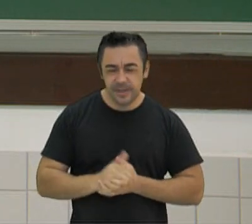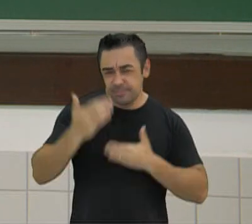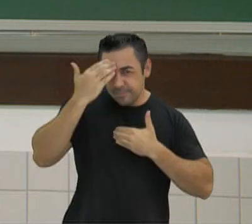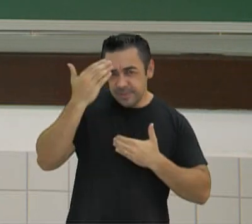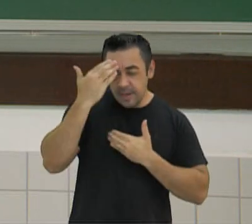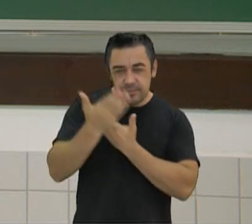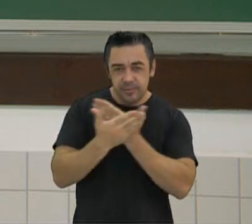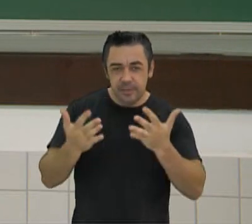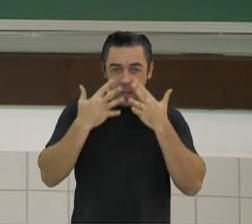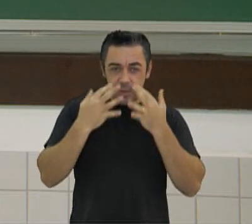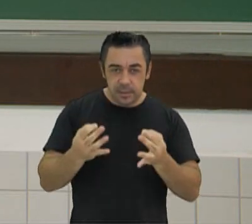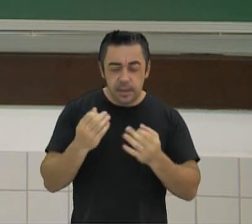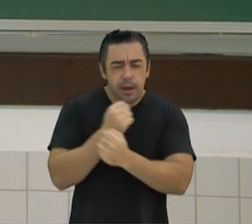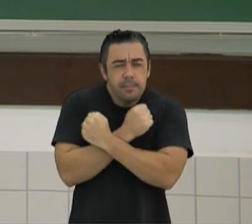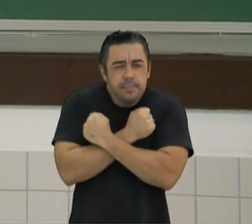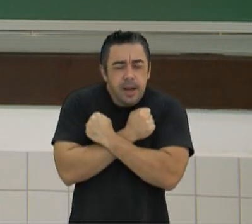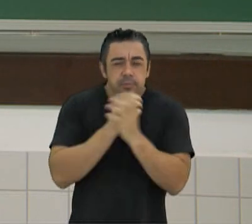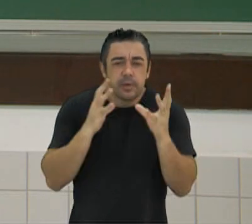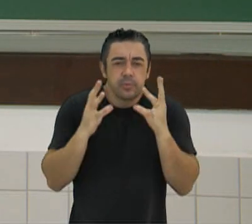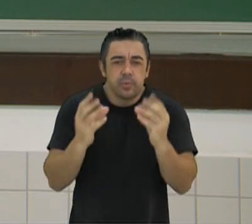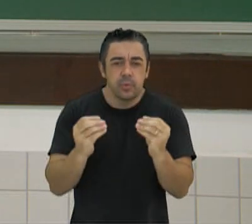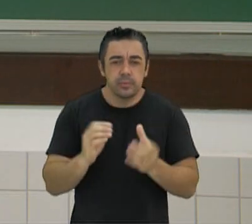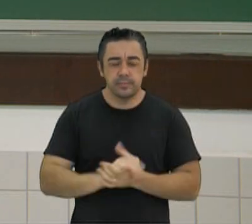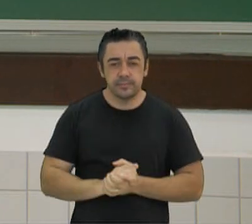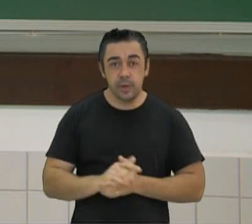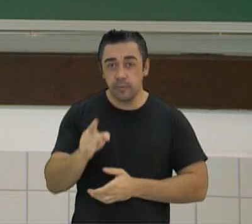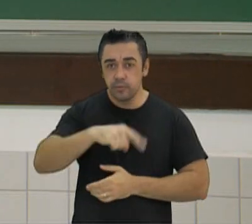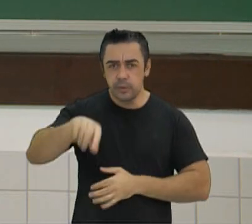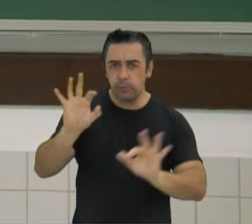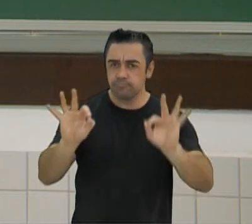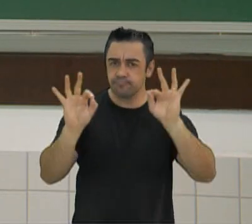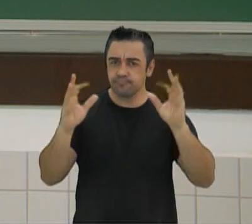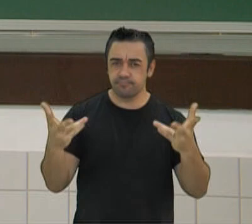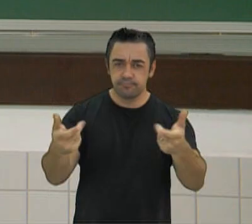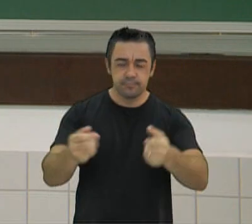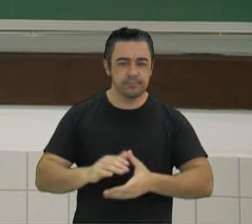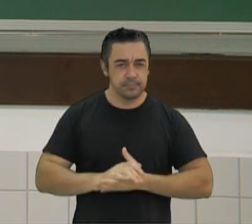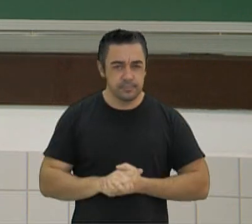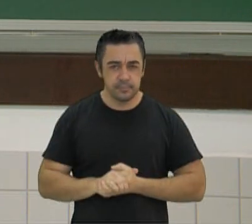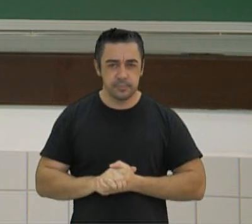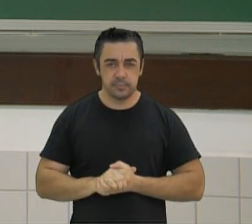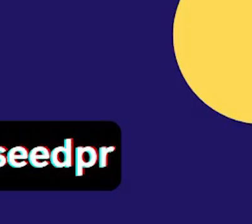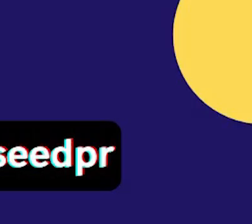Muito obrigada pela atenção. Um abraço a todos vocês e sejam extraordinários.